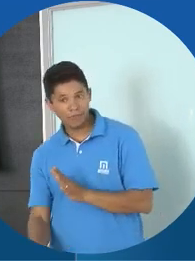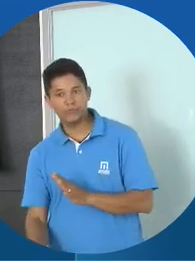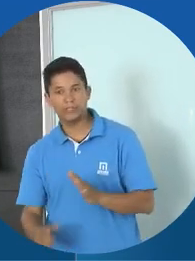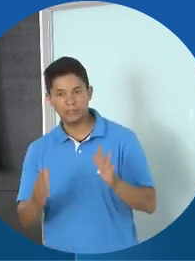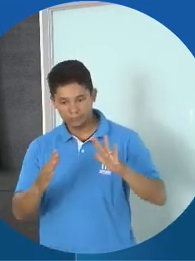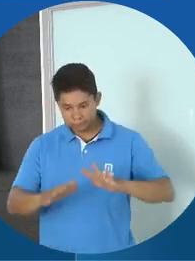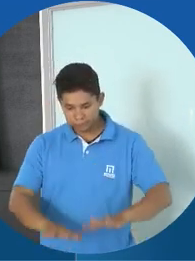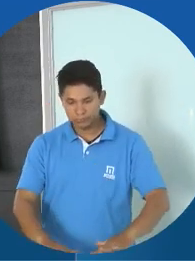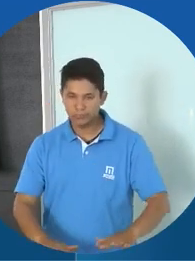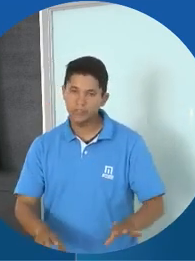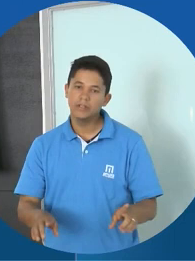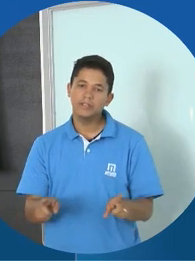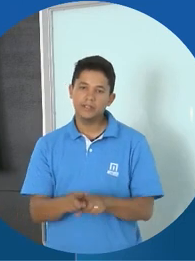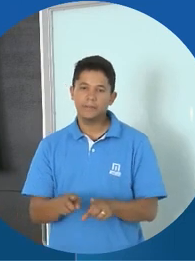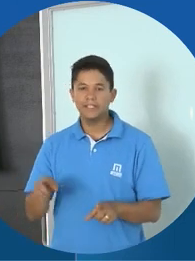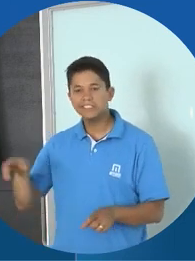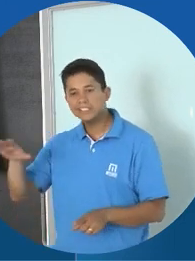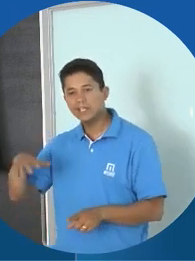setor industrial.